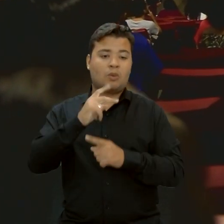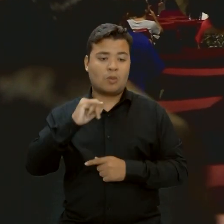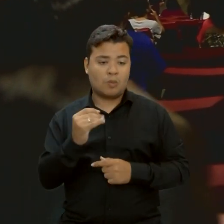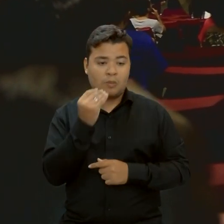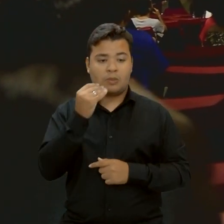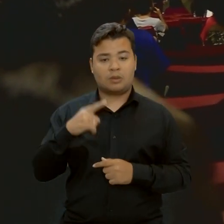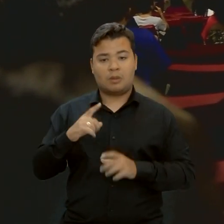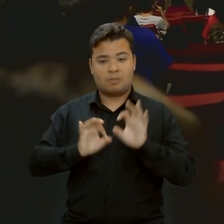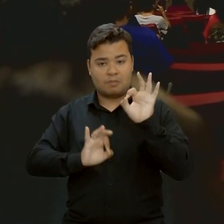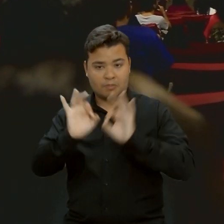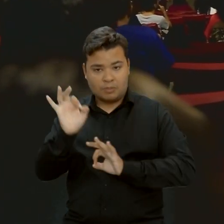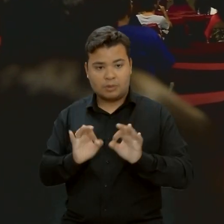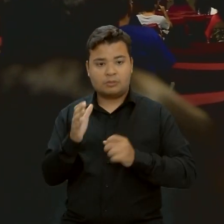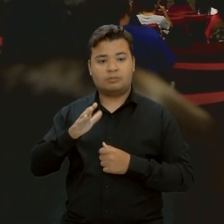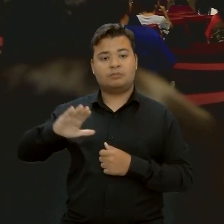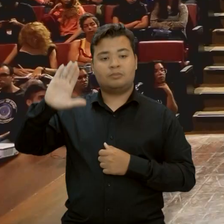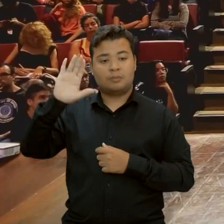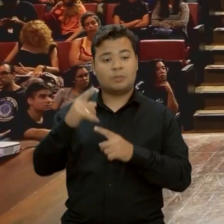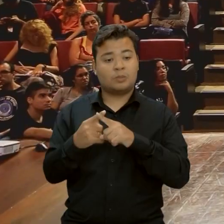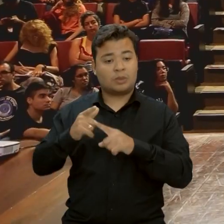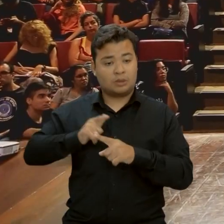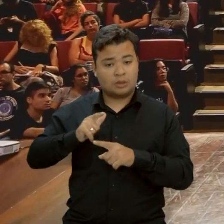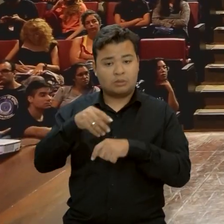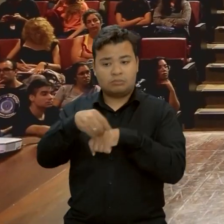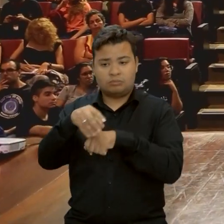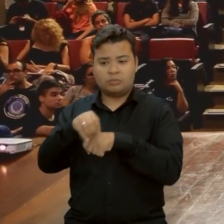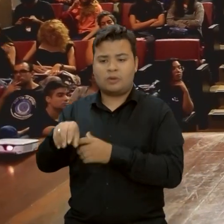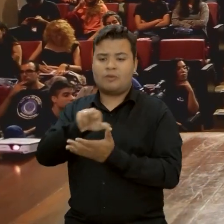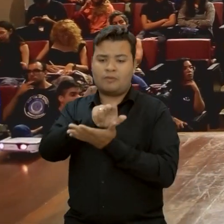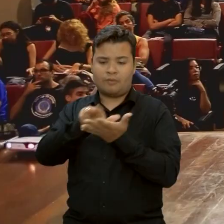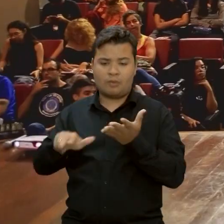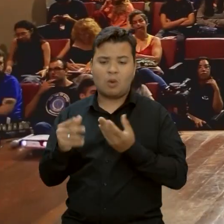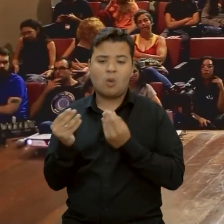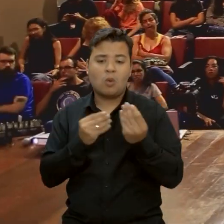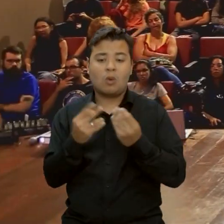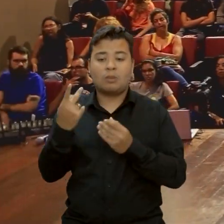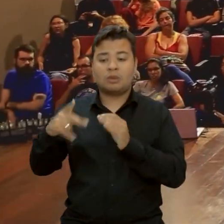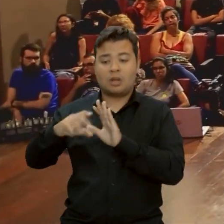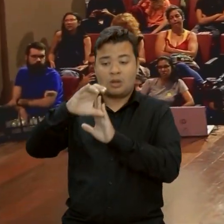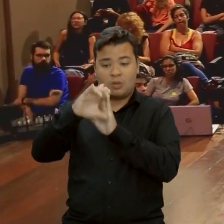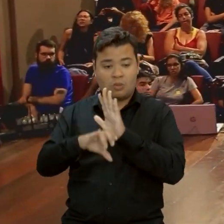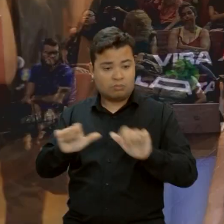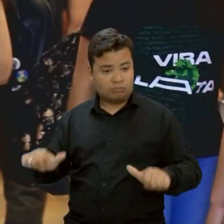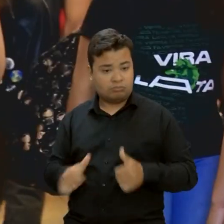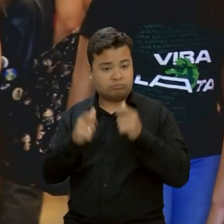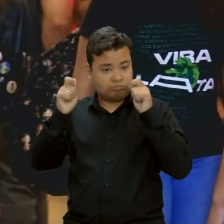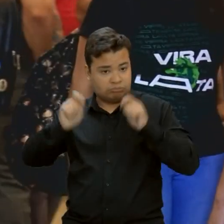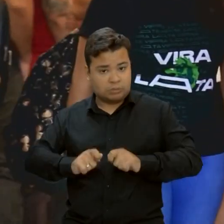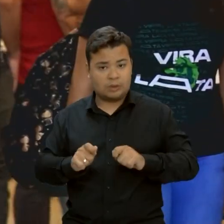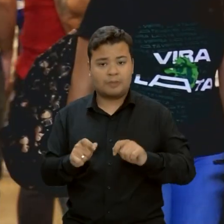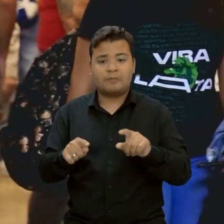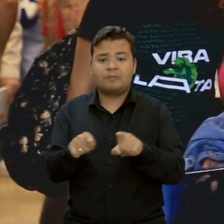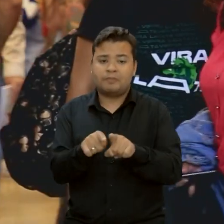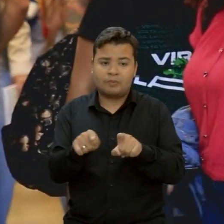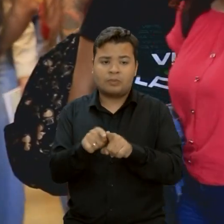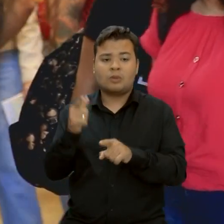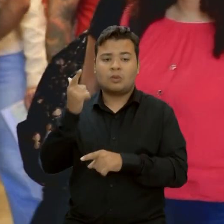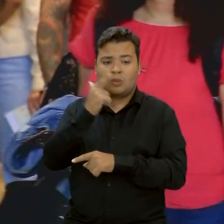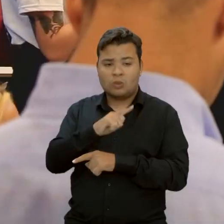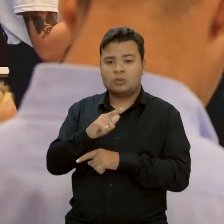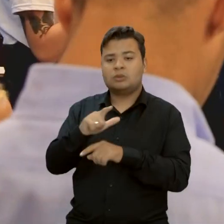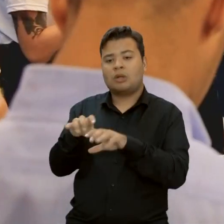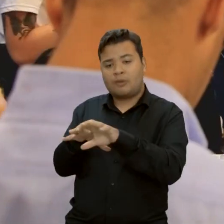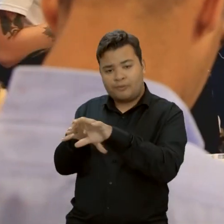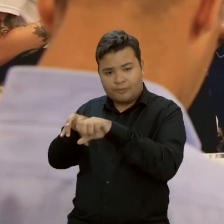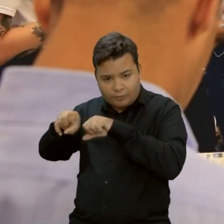candidaturas, porque hoje eles podem ter várias dicas, né, de como melhorar o seu currículo, como ir atrás de uma formação